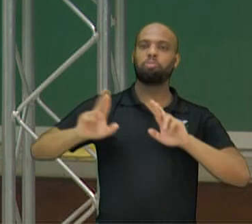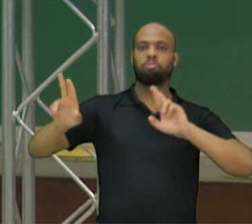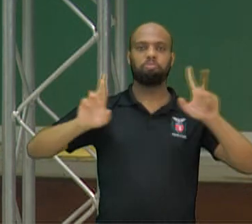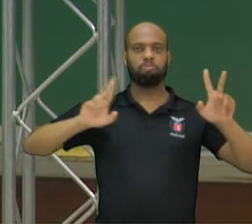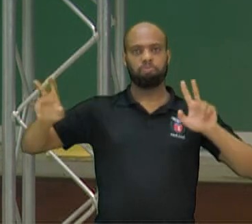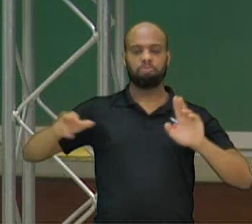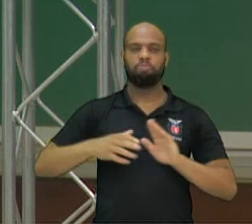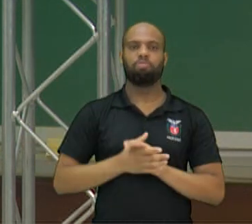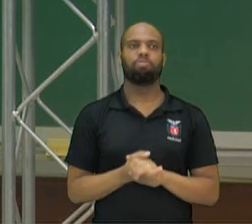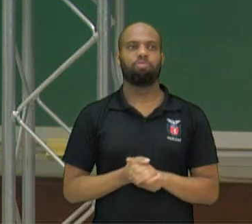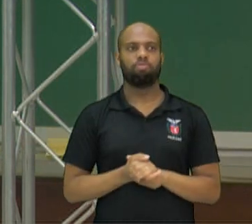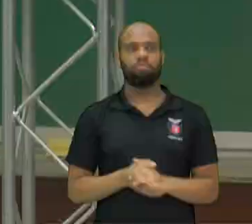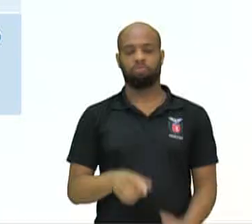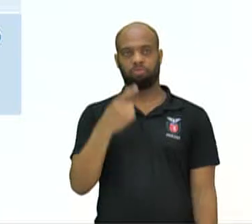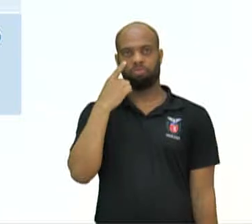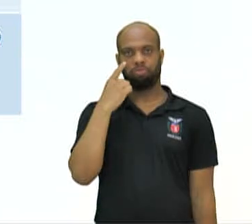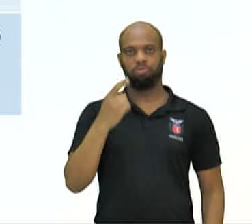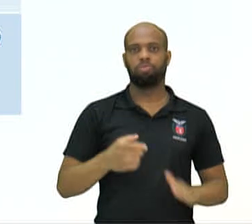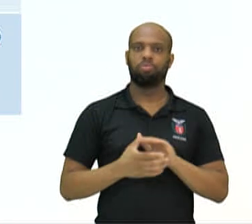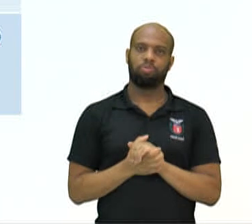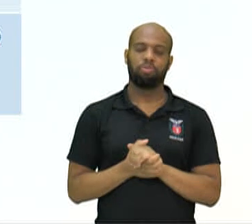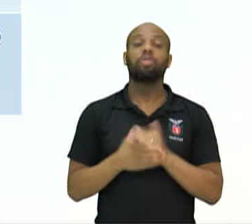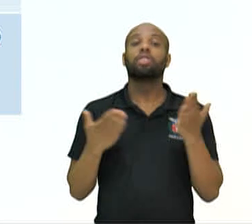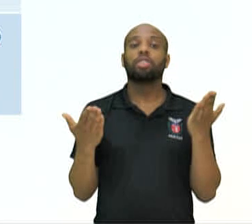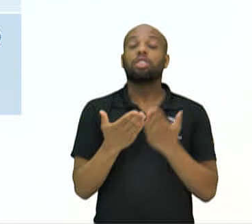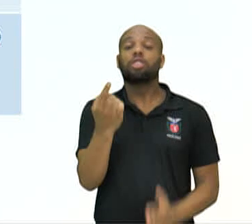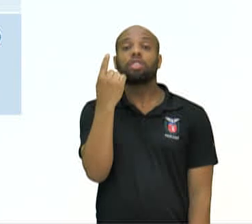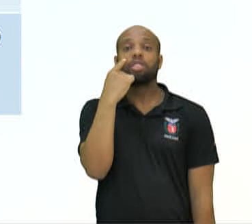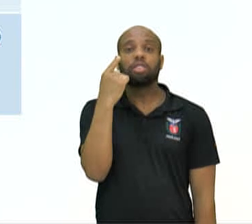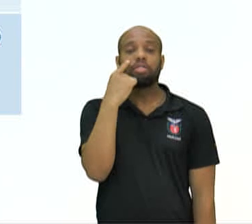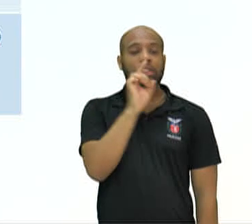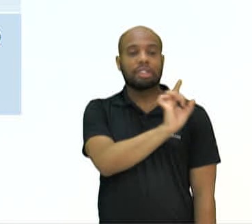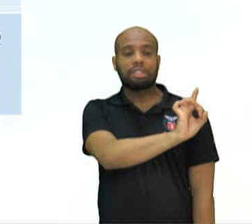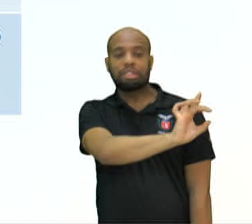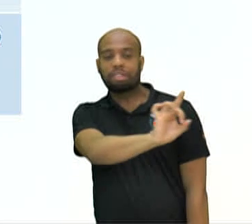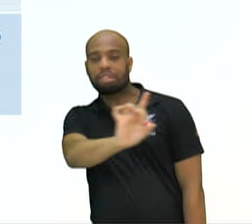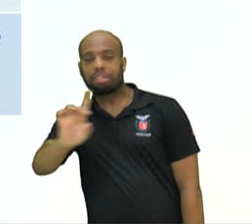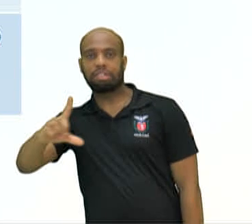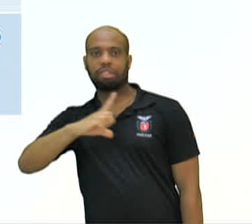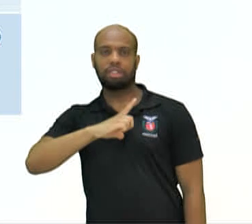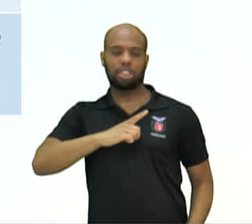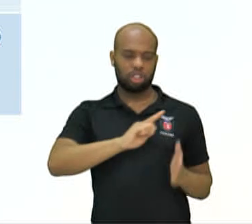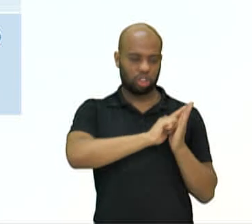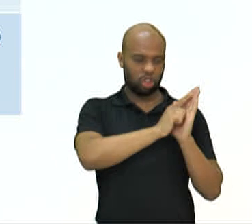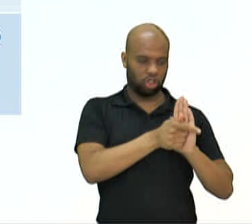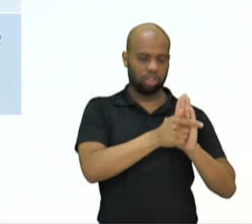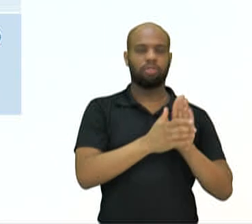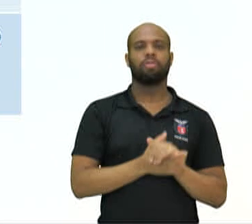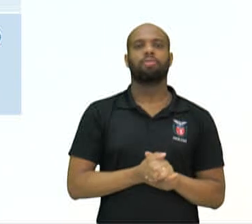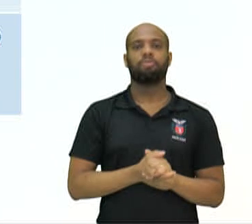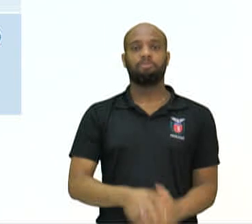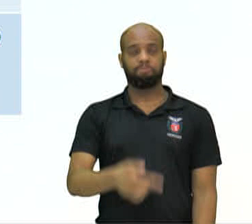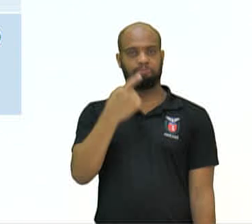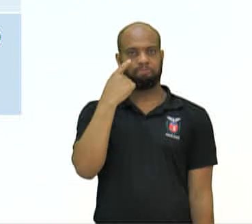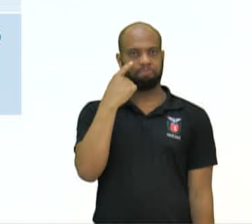diferentes. Vamos lá? Vamos ver cada um do gênero. Vamos